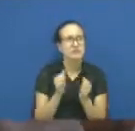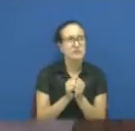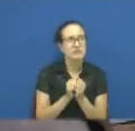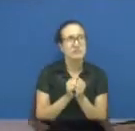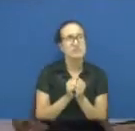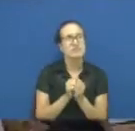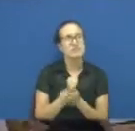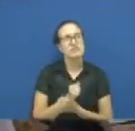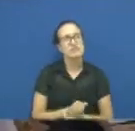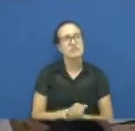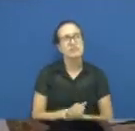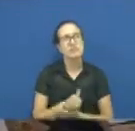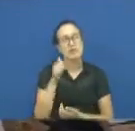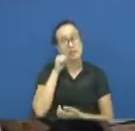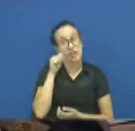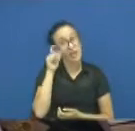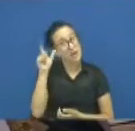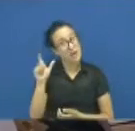Patrícia? Mais novinha.